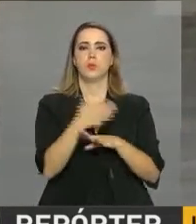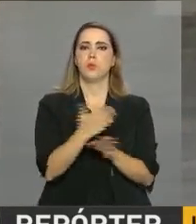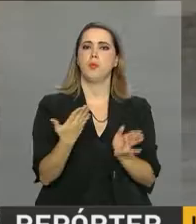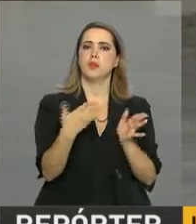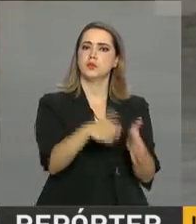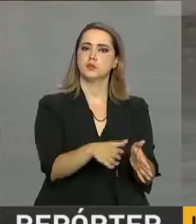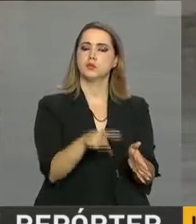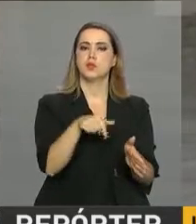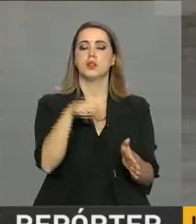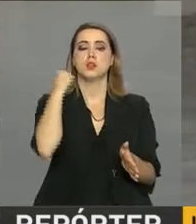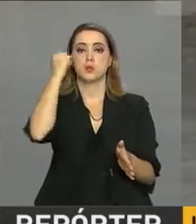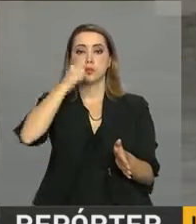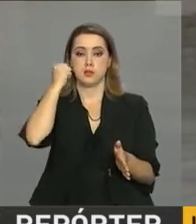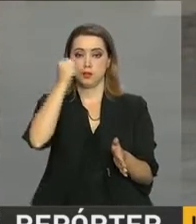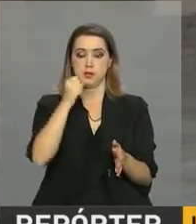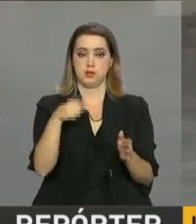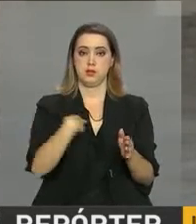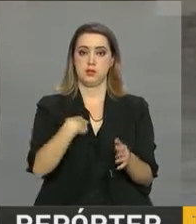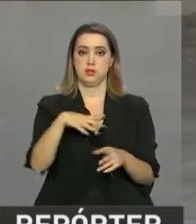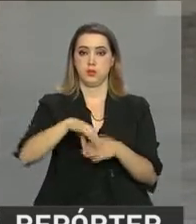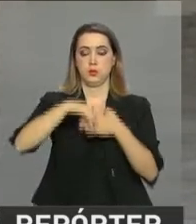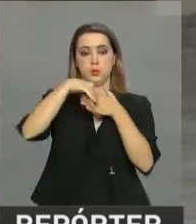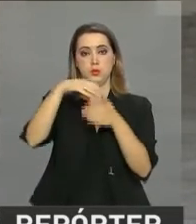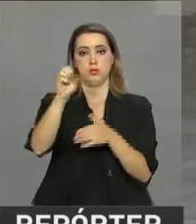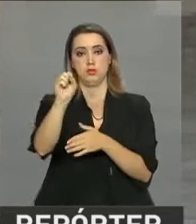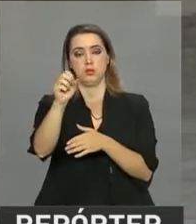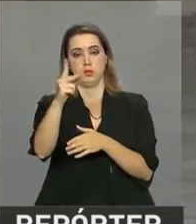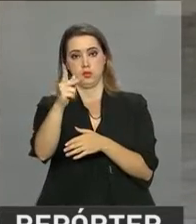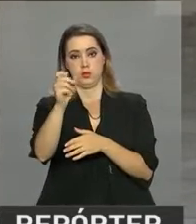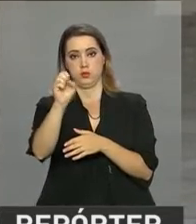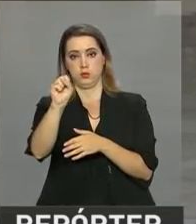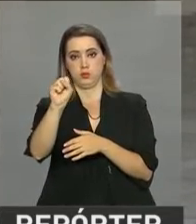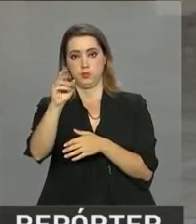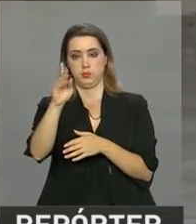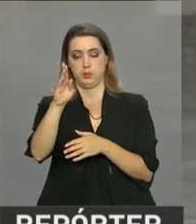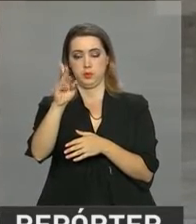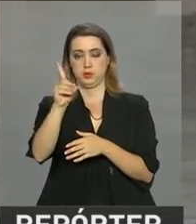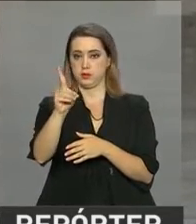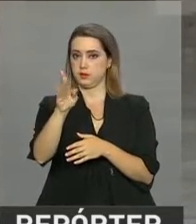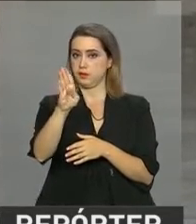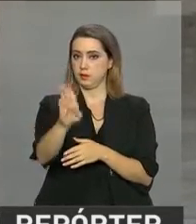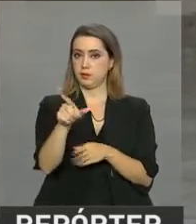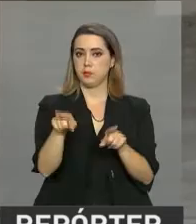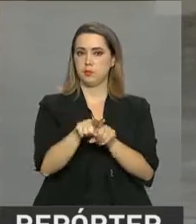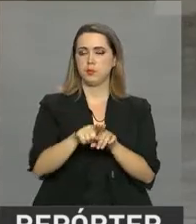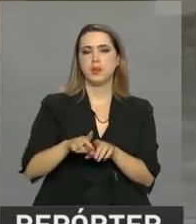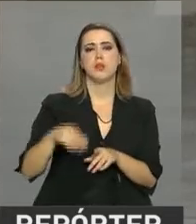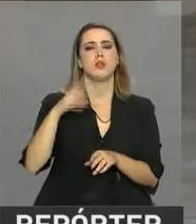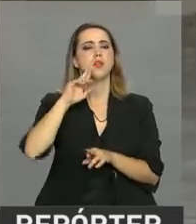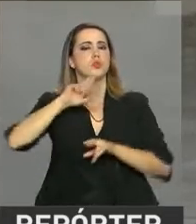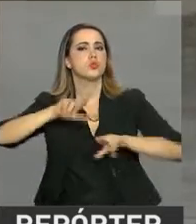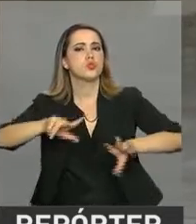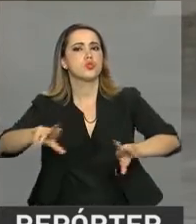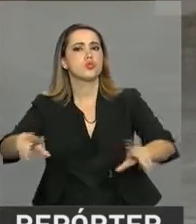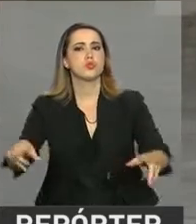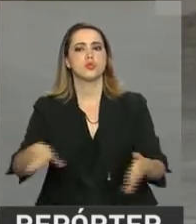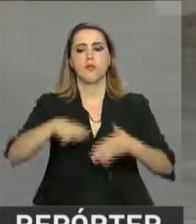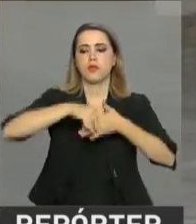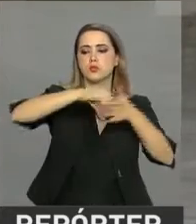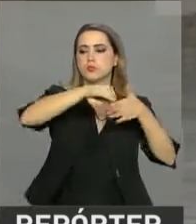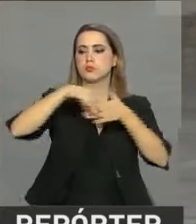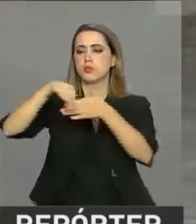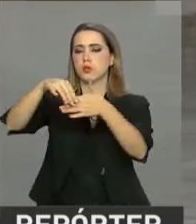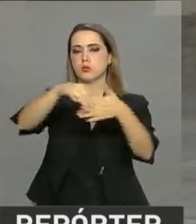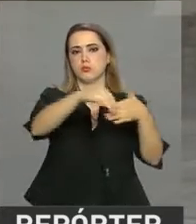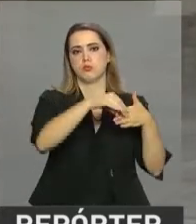aloísio nunes ferreira líder do psdb cristovam buarque líder do pps elmano férrer líder do ptb eunício